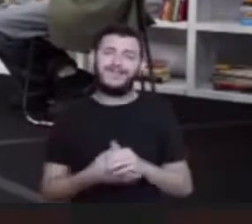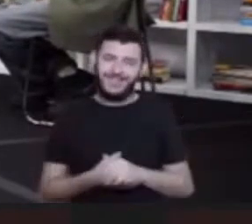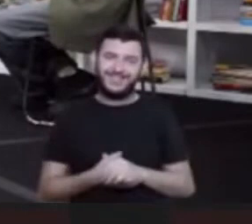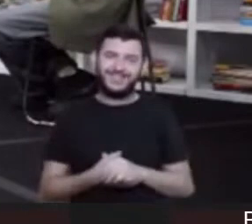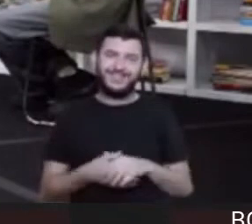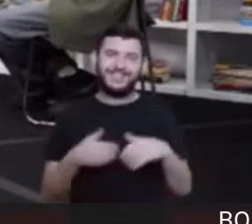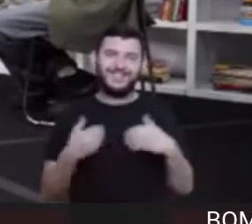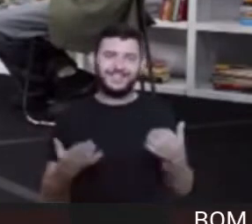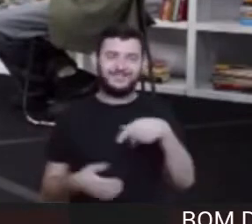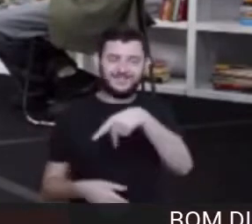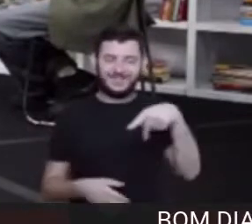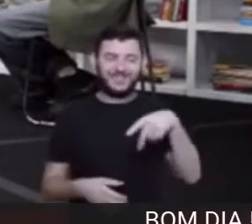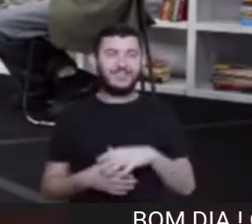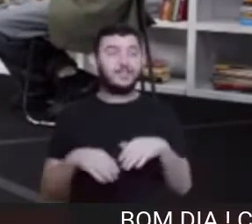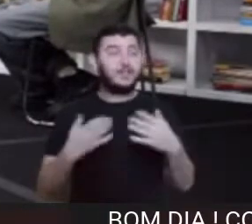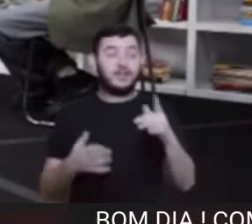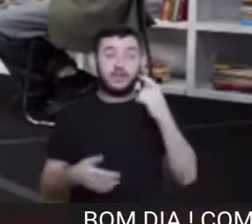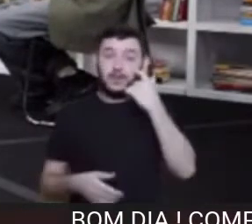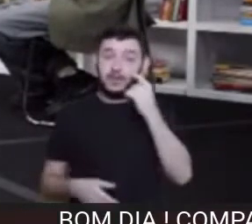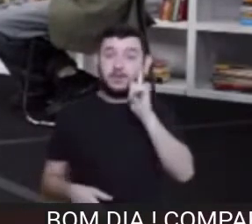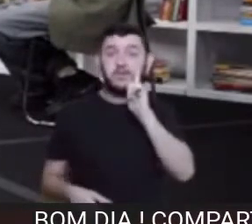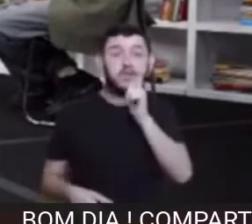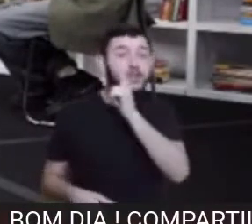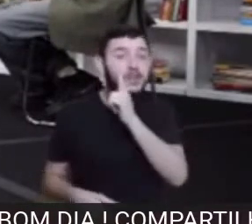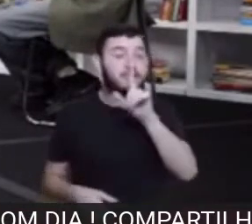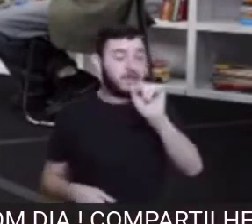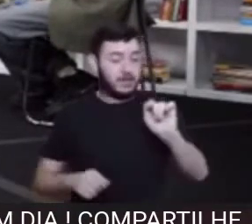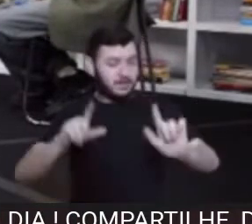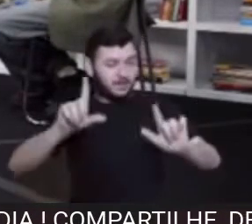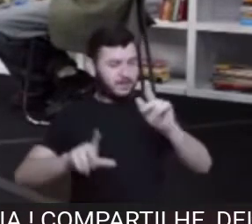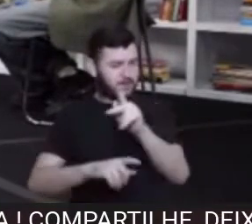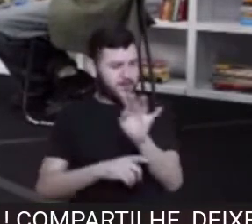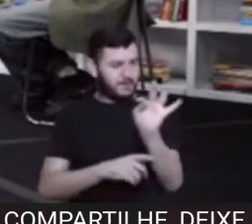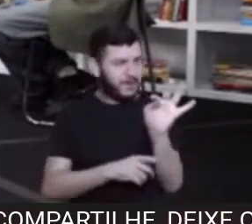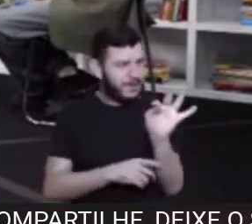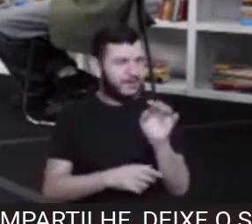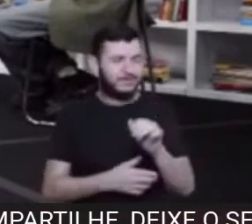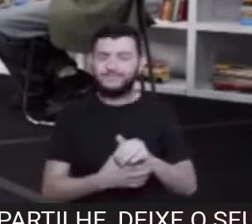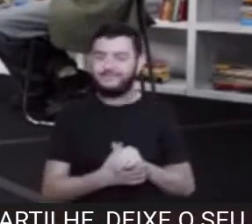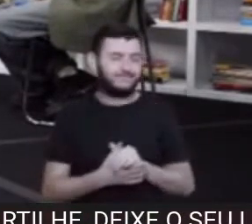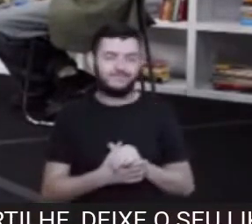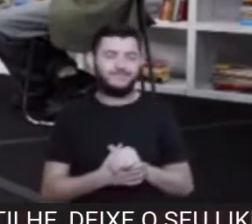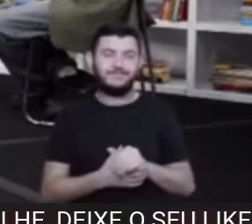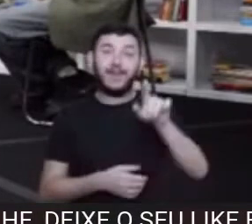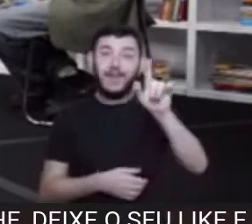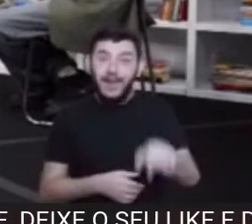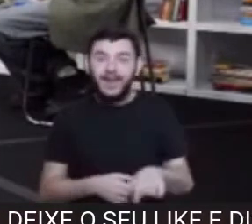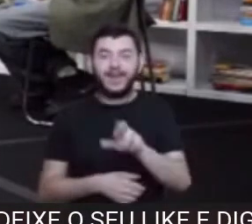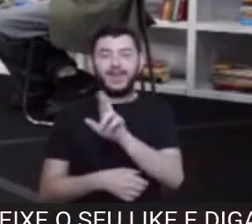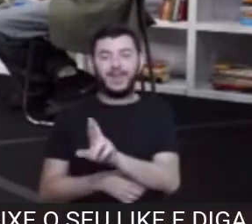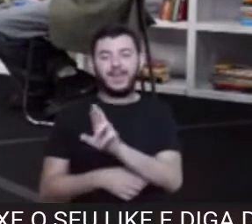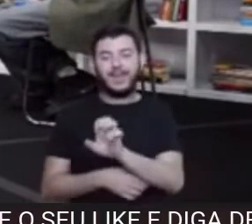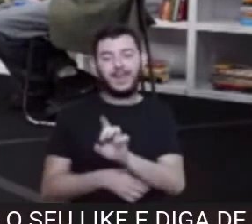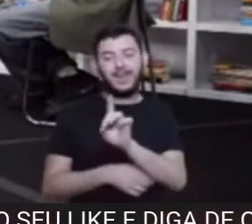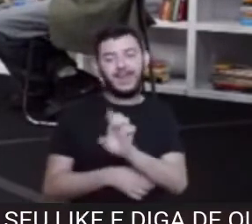E aqui, Gleice, aqui não vai ser uma TV petita, aqui vai ser a verdadeira Rede Povo de televisão.